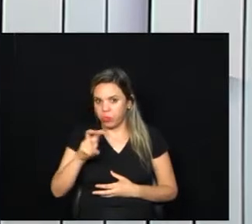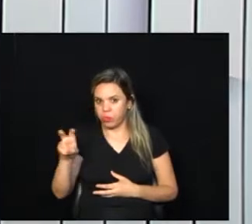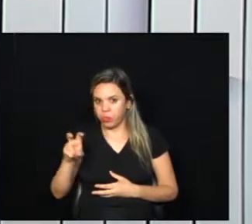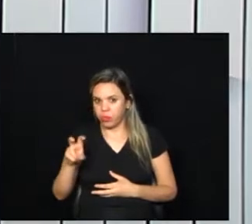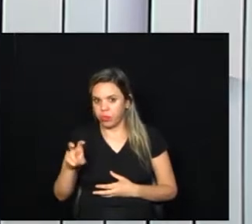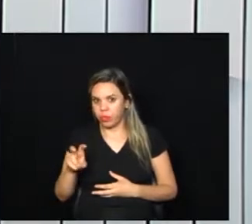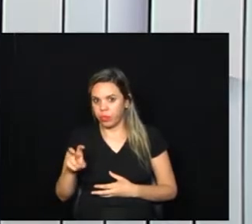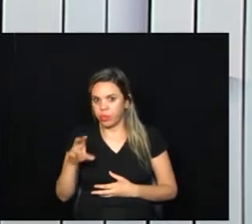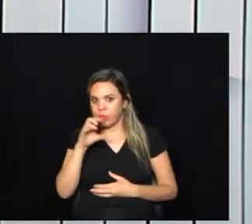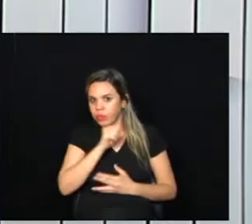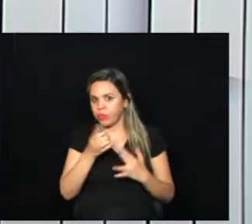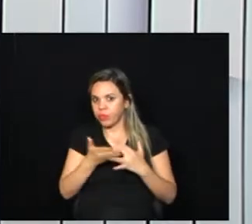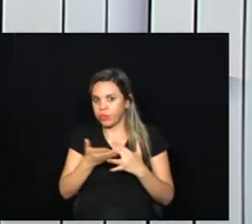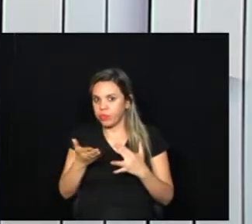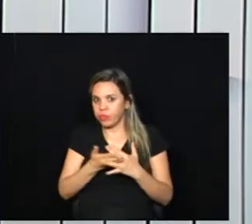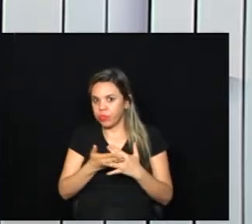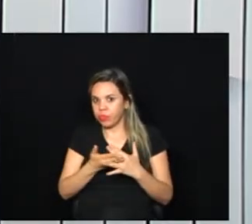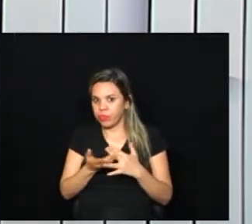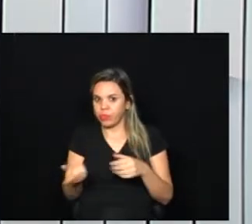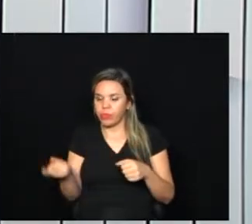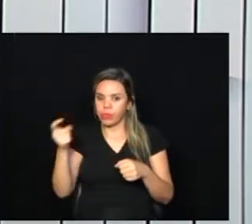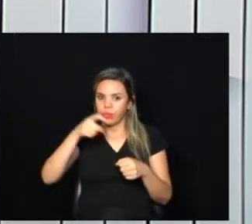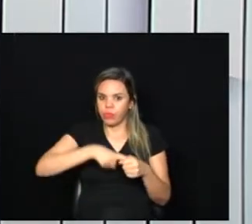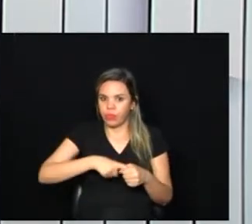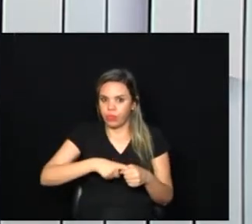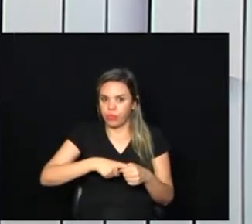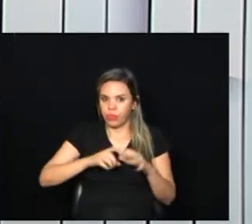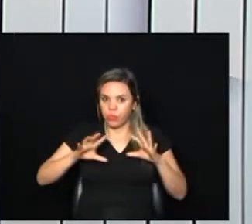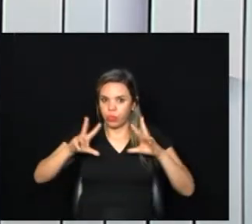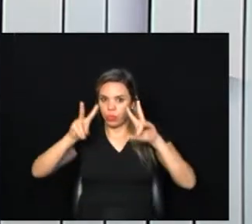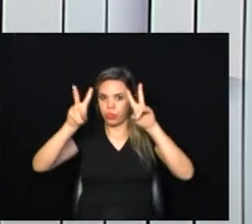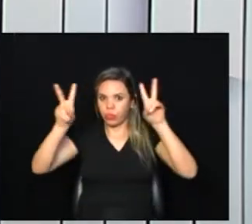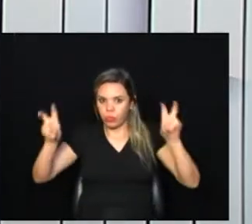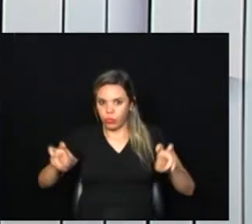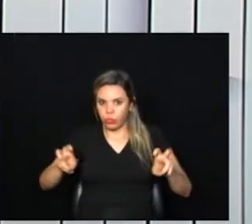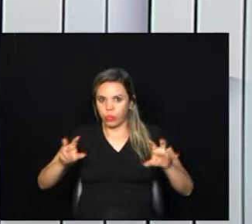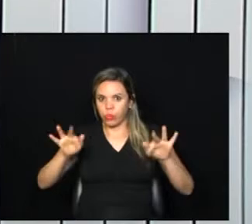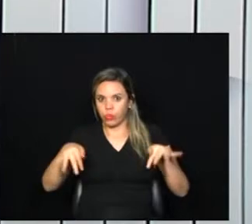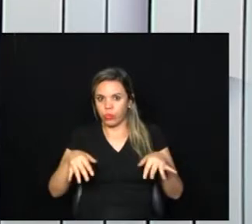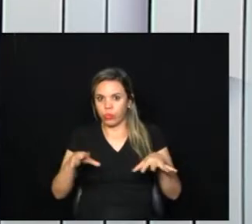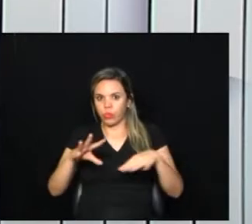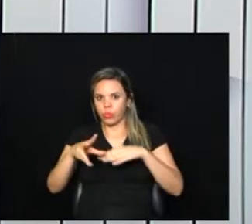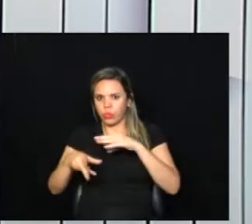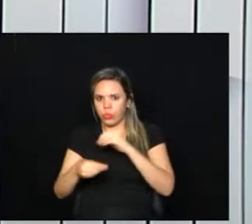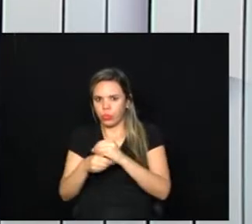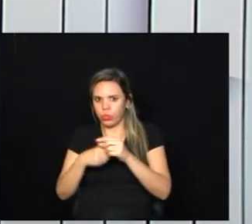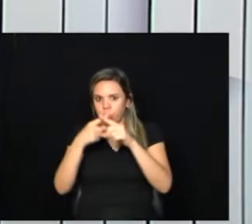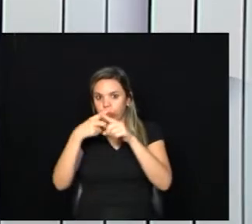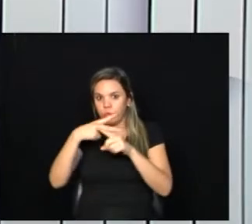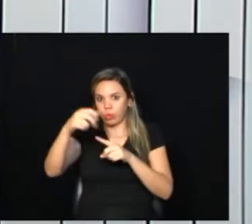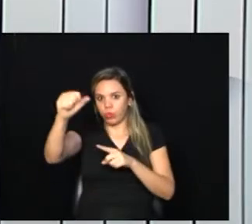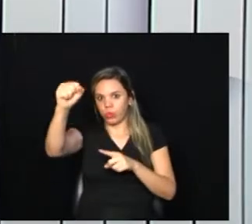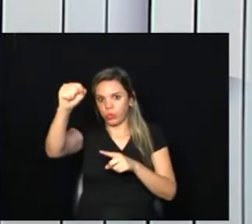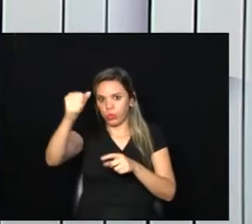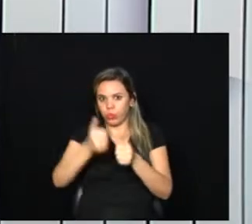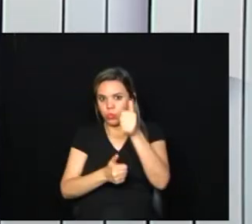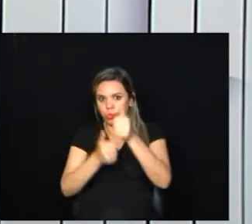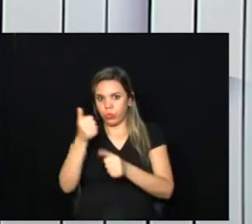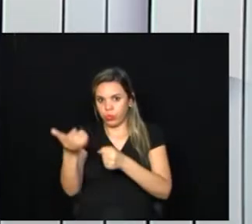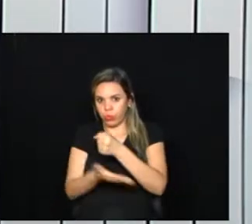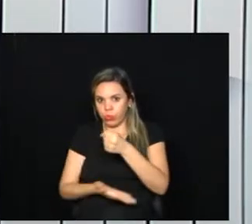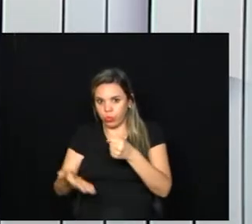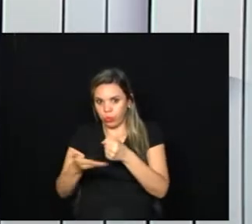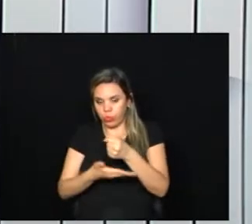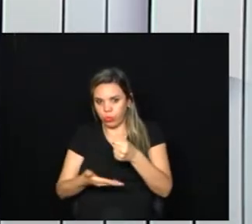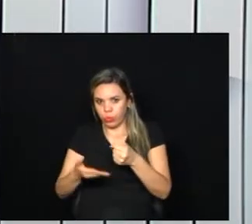12h55, vamos para um rápido intervalo e na volta, tudo sobre a final da Copa dos Campeões Futebol Amador